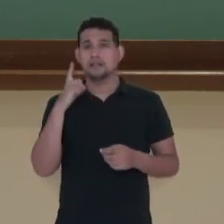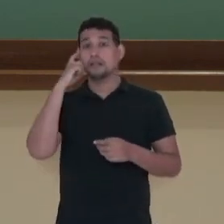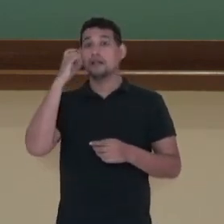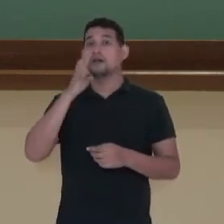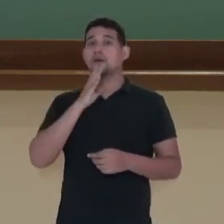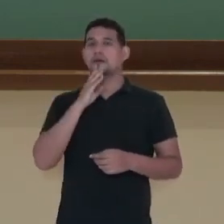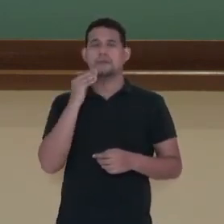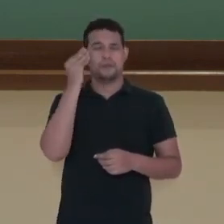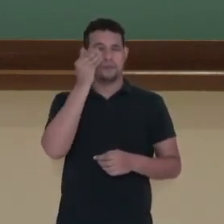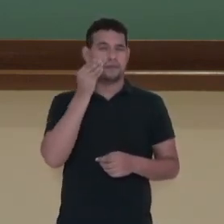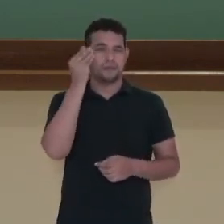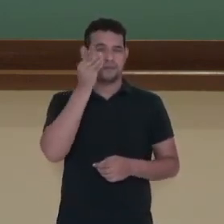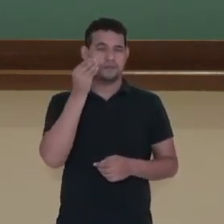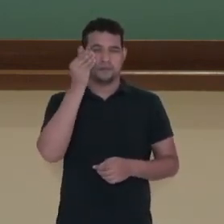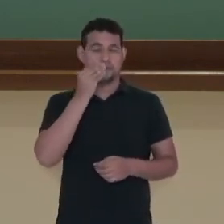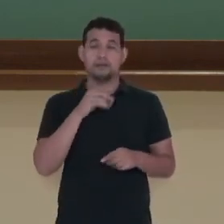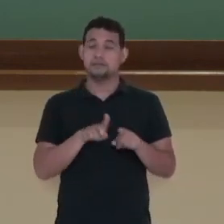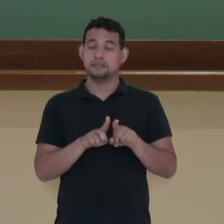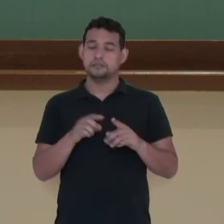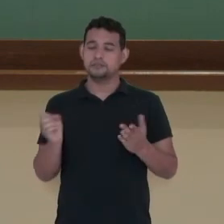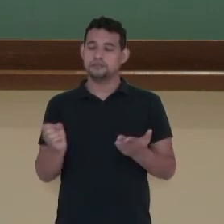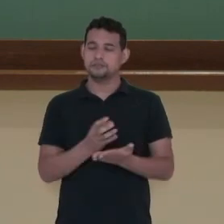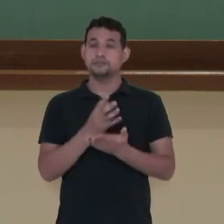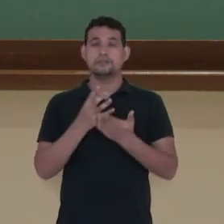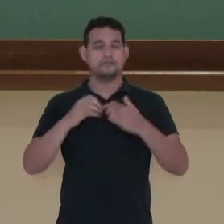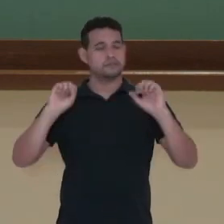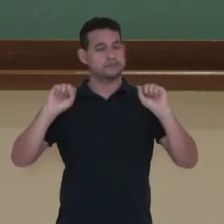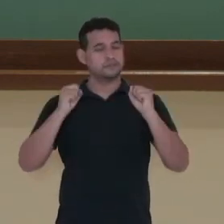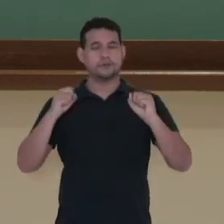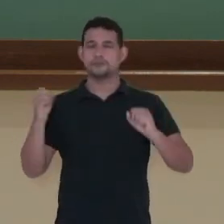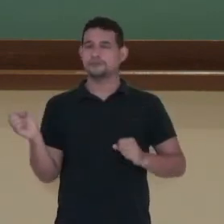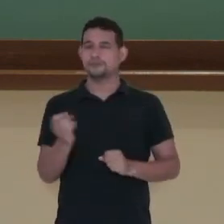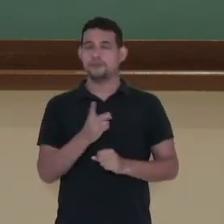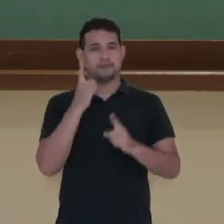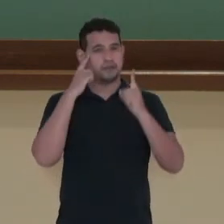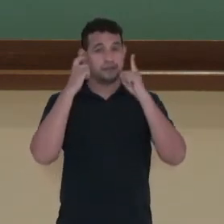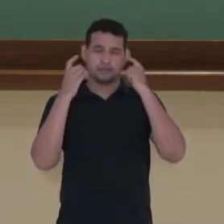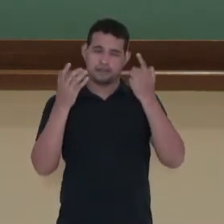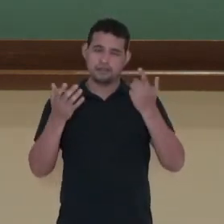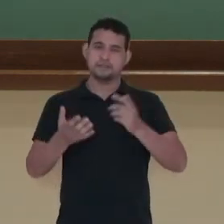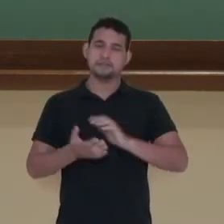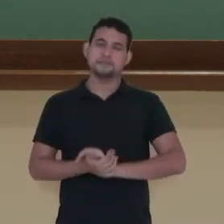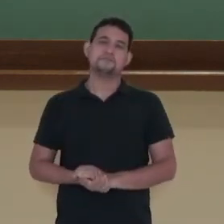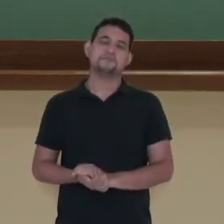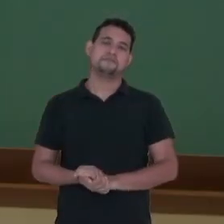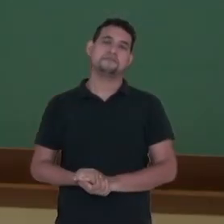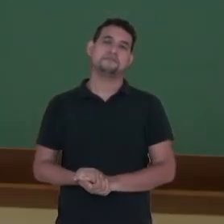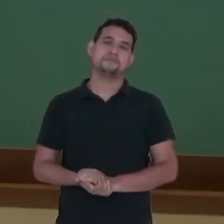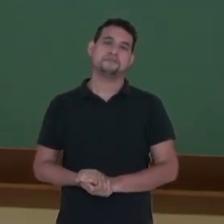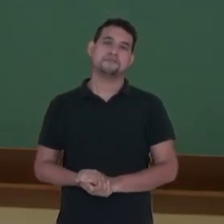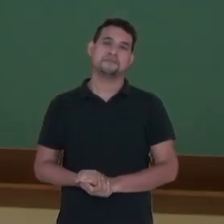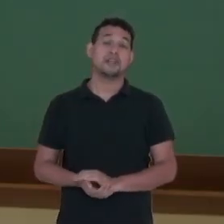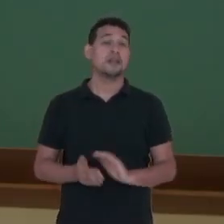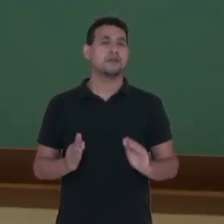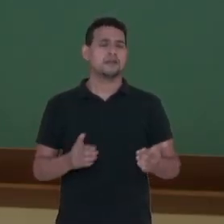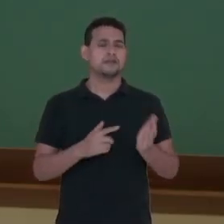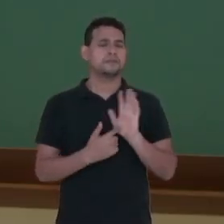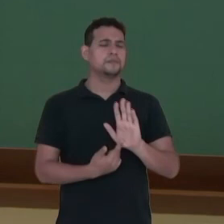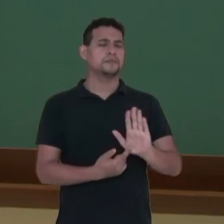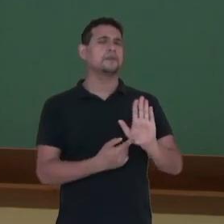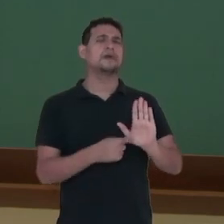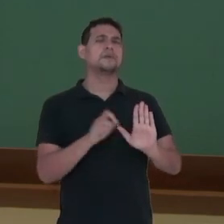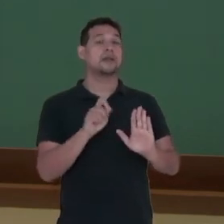a experimentar novos esportes, novas possibilidades. E eu trago para vocês